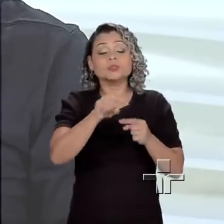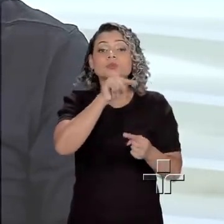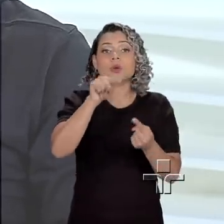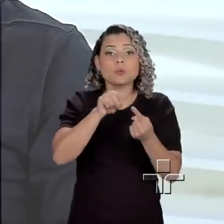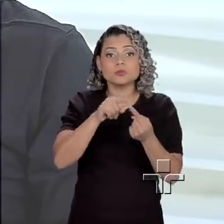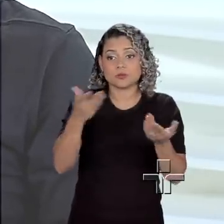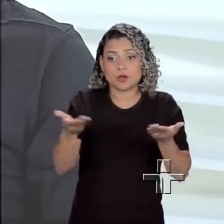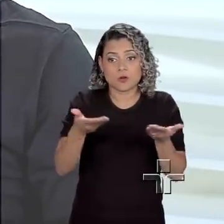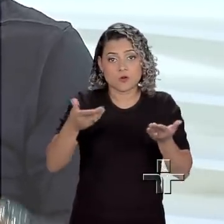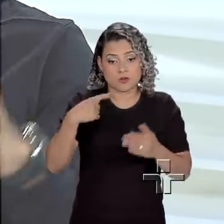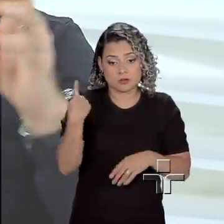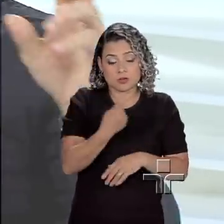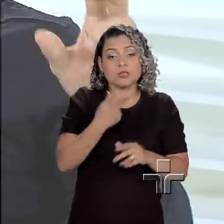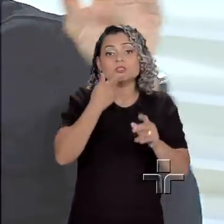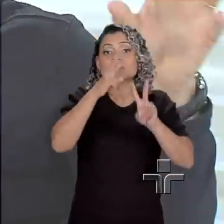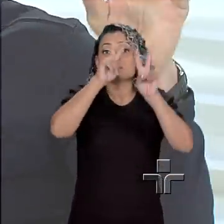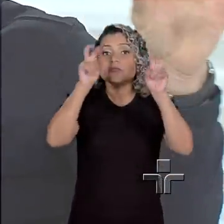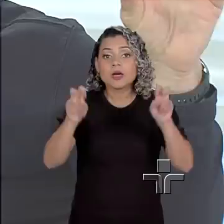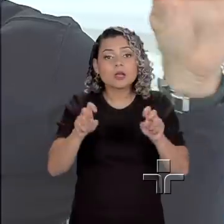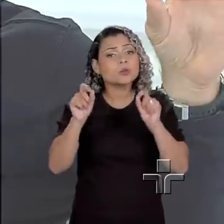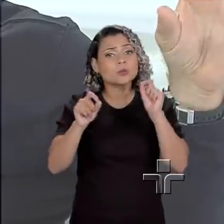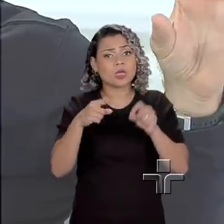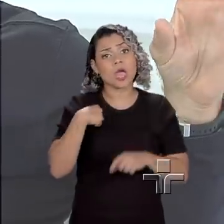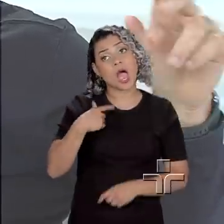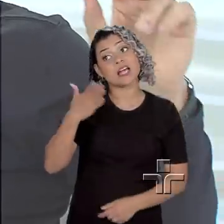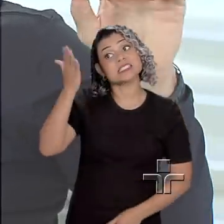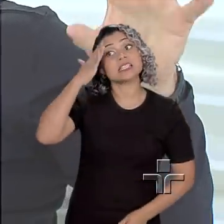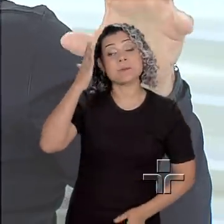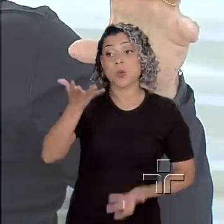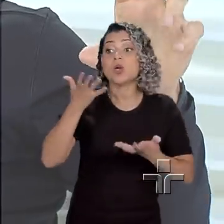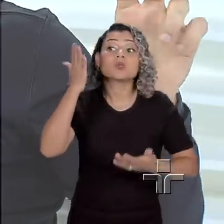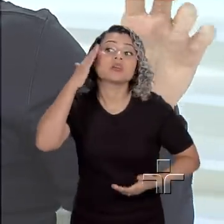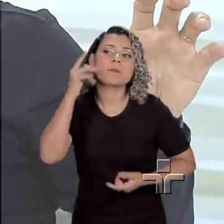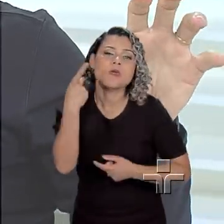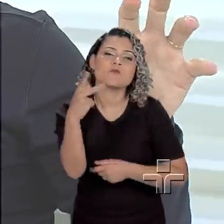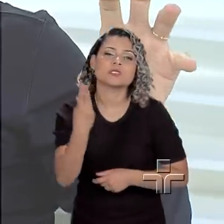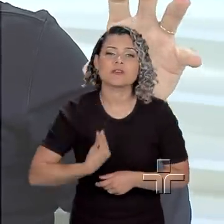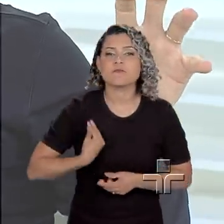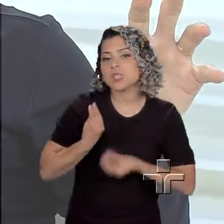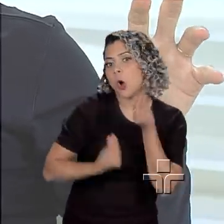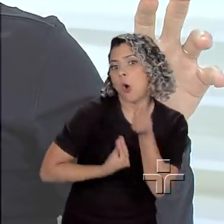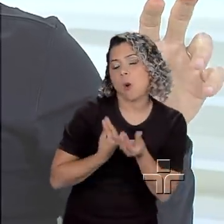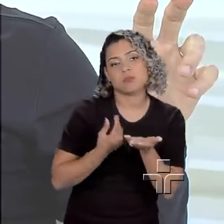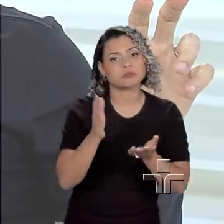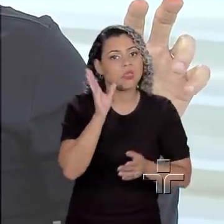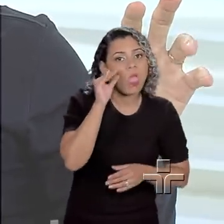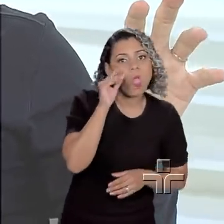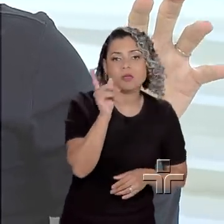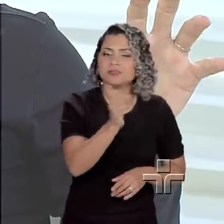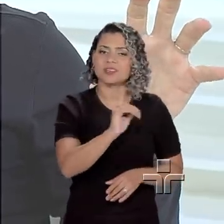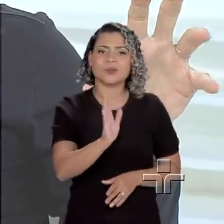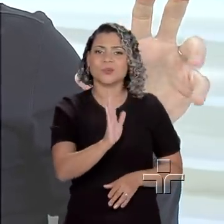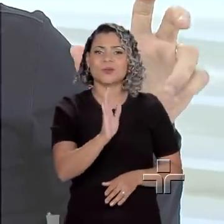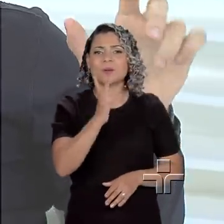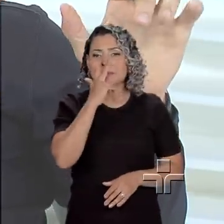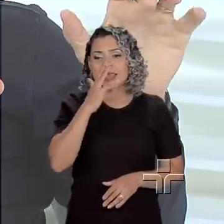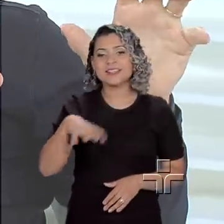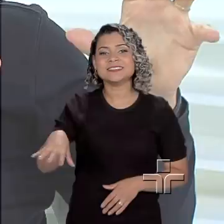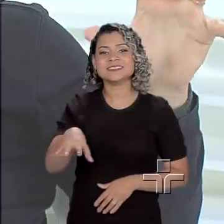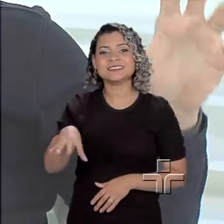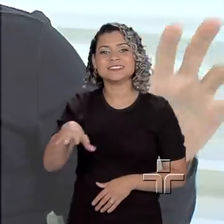que a gente está falando. Não é só você saber o que é que eu estou fazendo. Isso aí eu acho que está mais num departamento